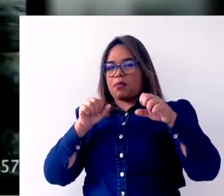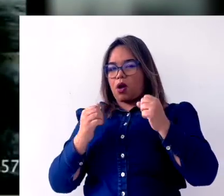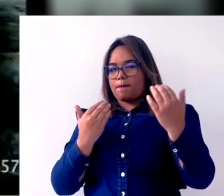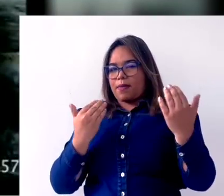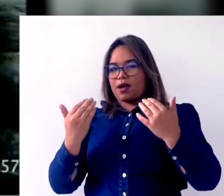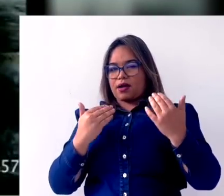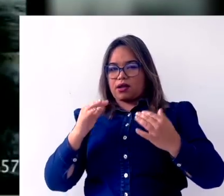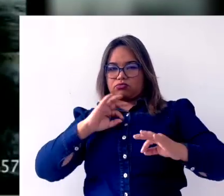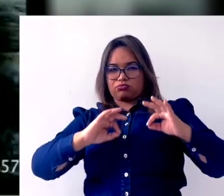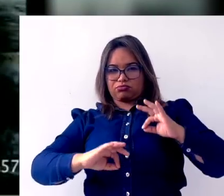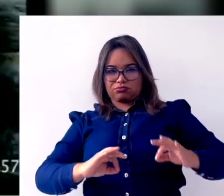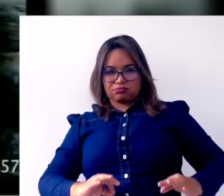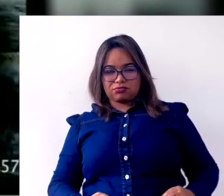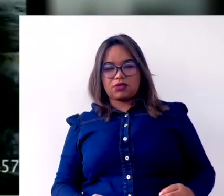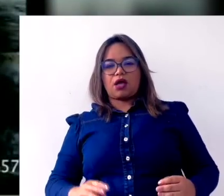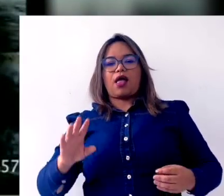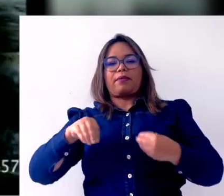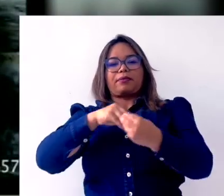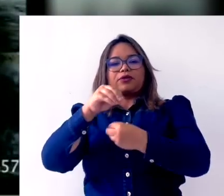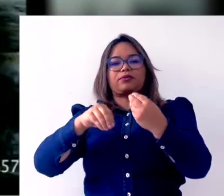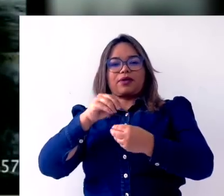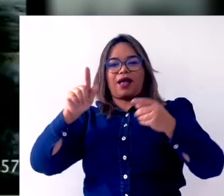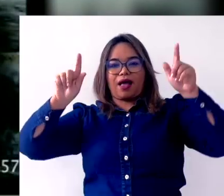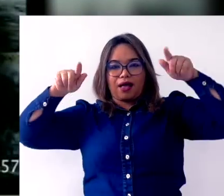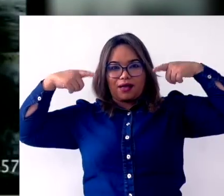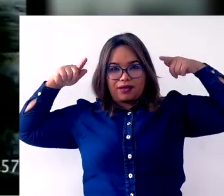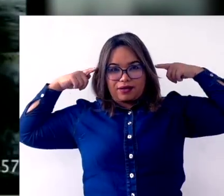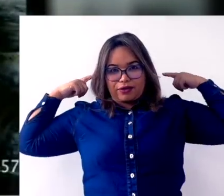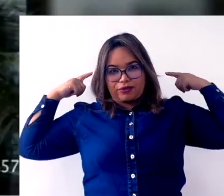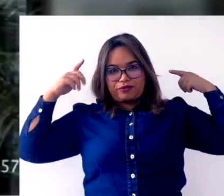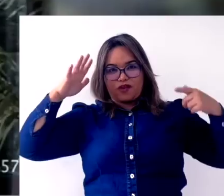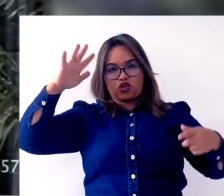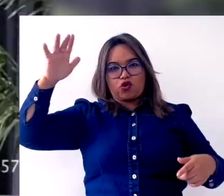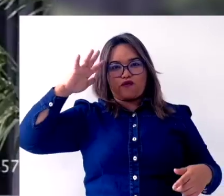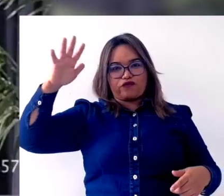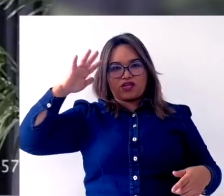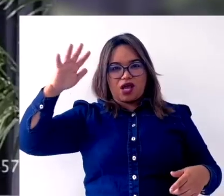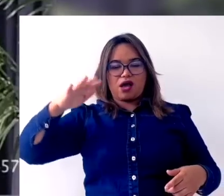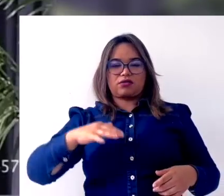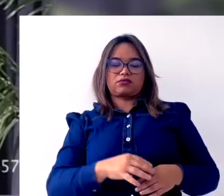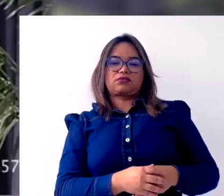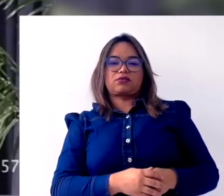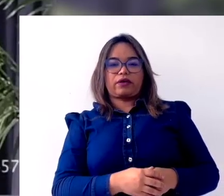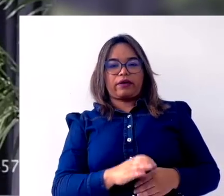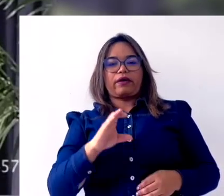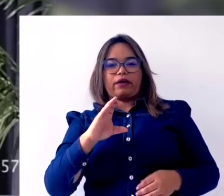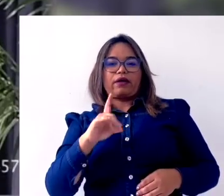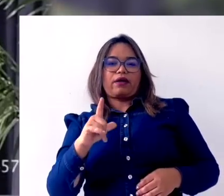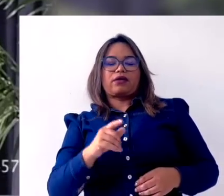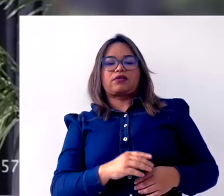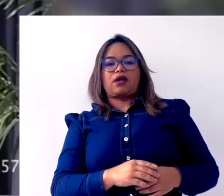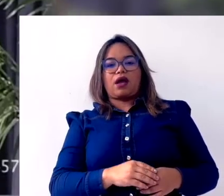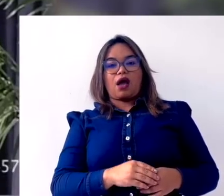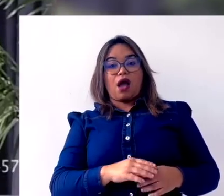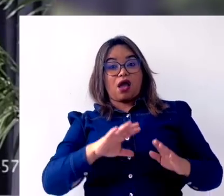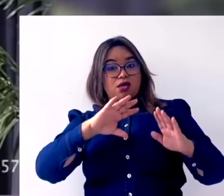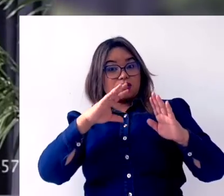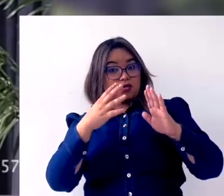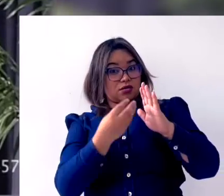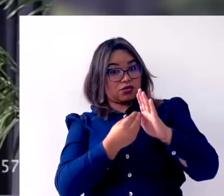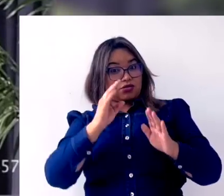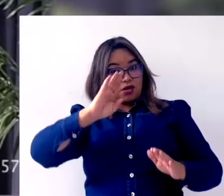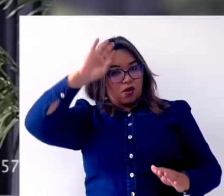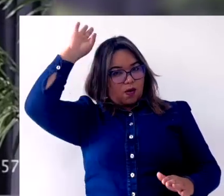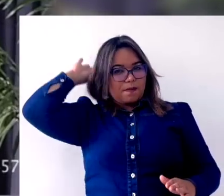Então ela tem a Grécia nela, ela tem a filosofia grega, se você quiser. E é claro, a Igreja Romana certamente